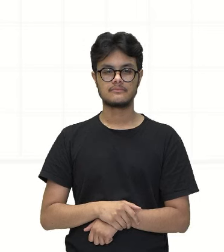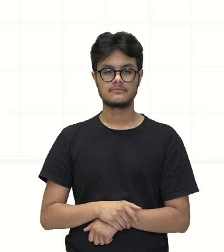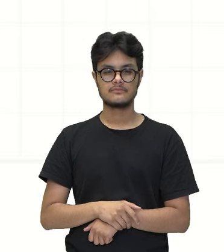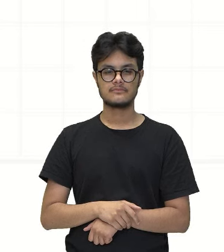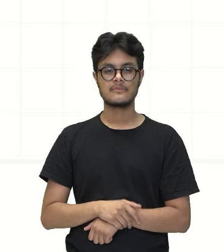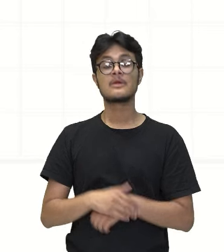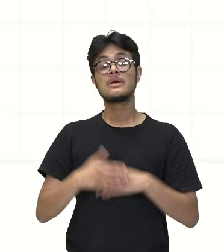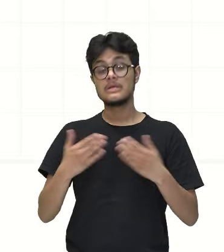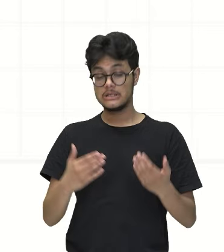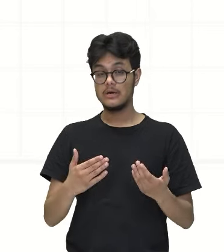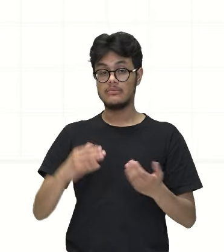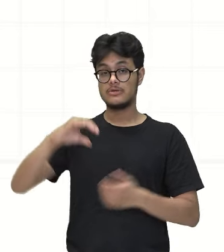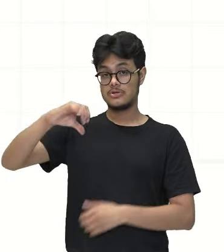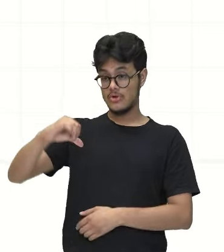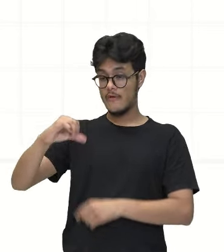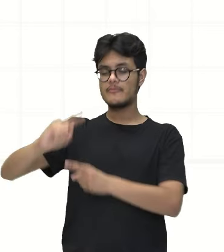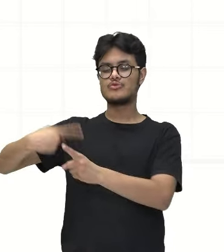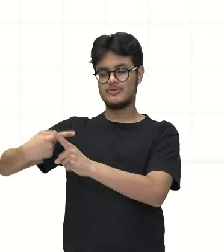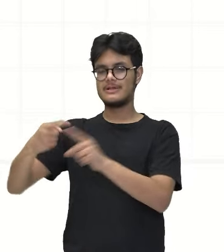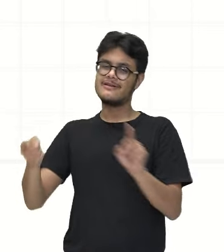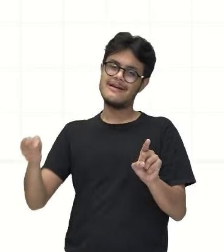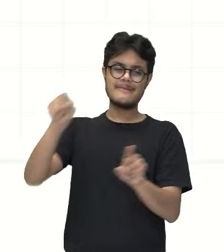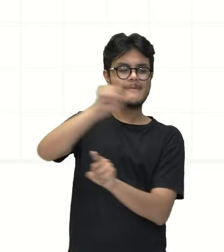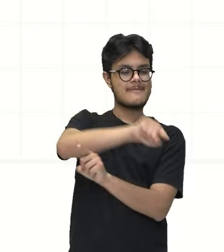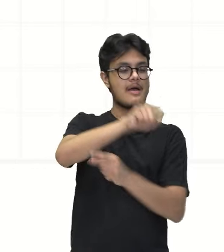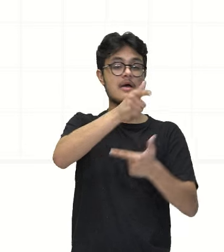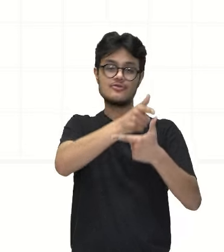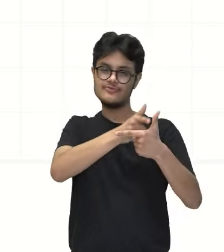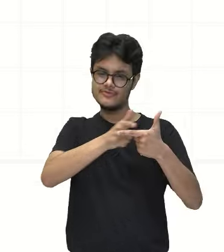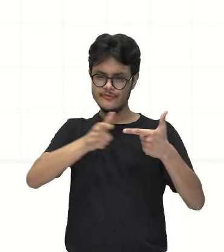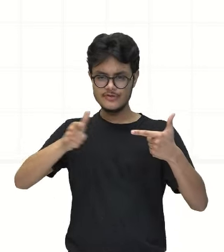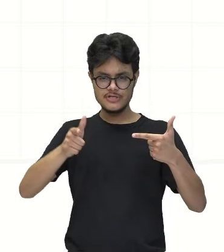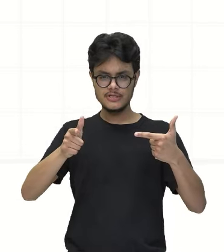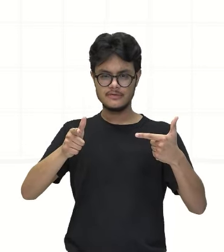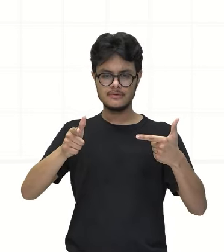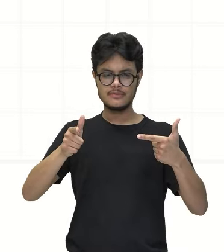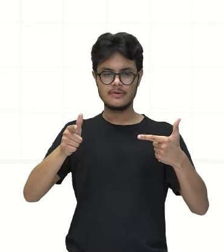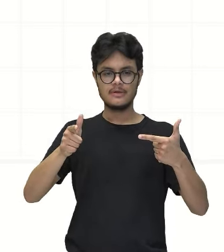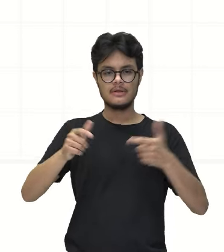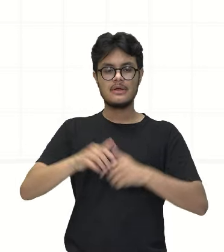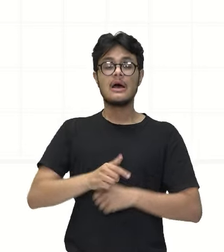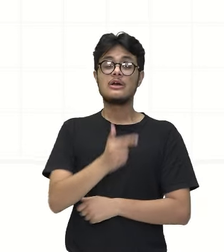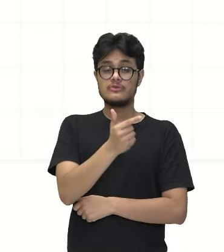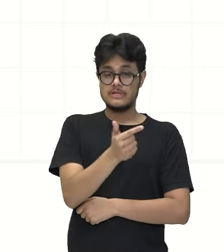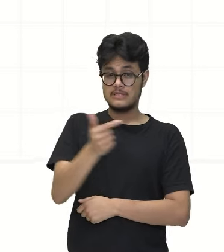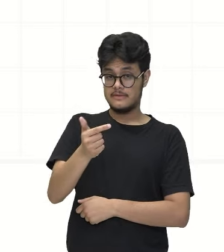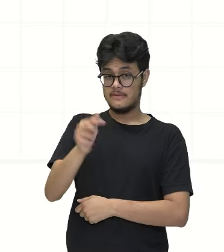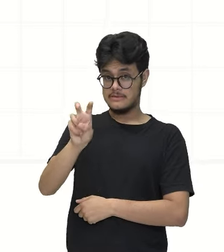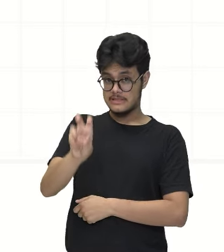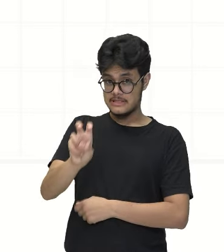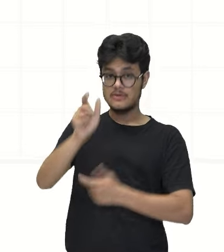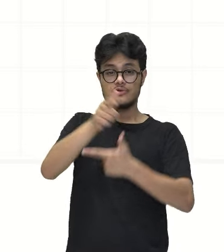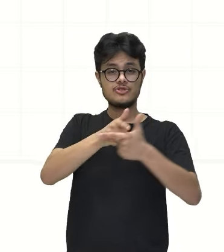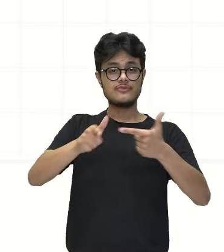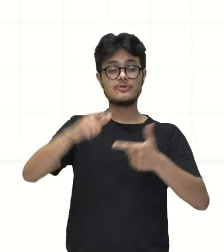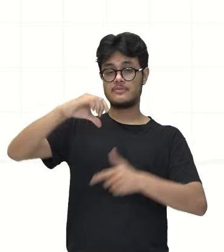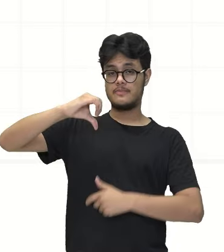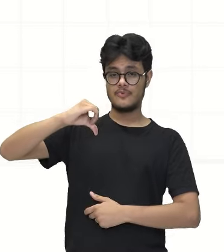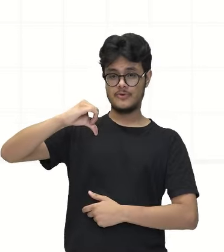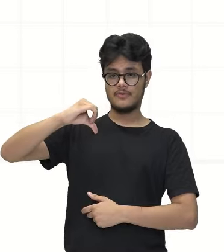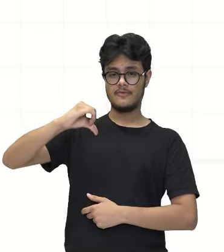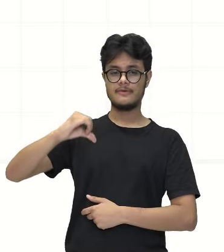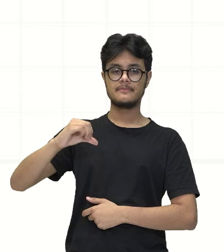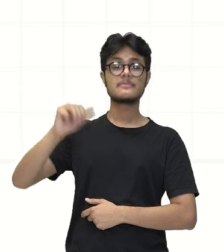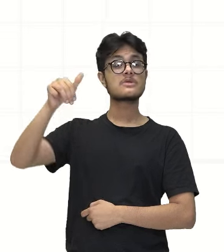9 dividindo 225, né? Para isolar o M que a gente quer encontrar. E agora eu já tenho aqui, ó, essa